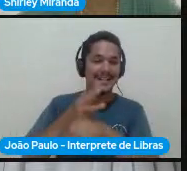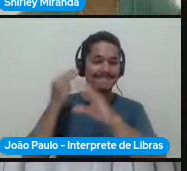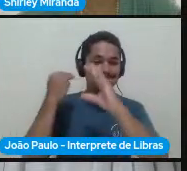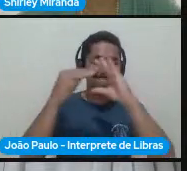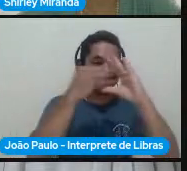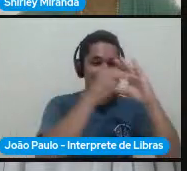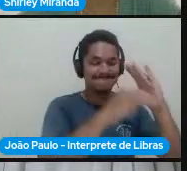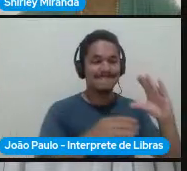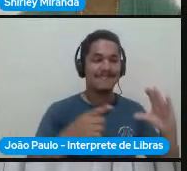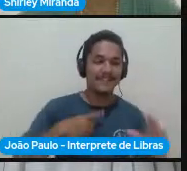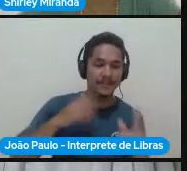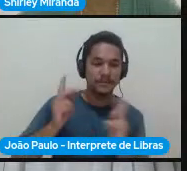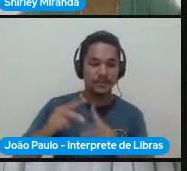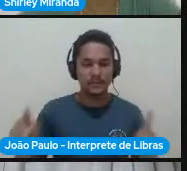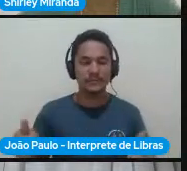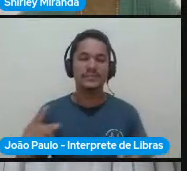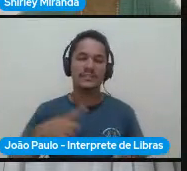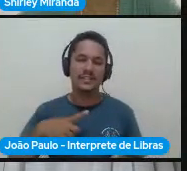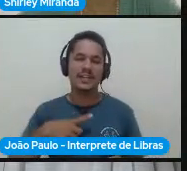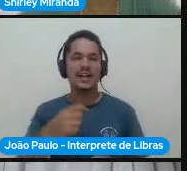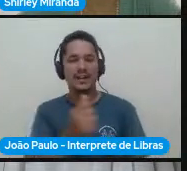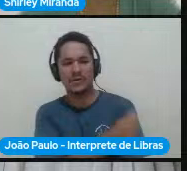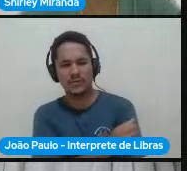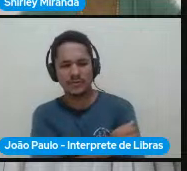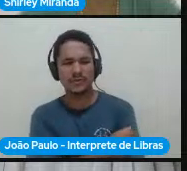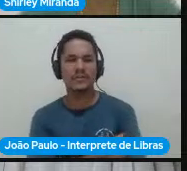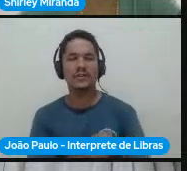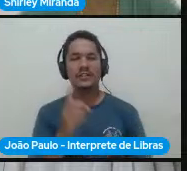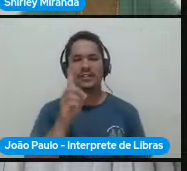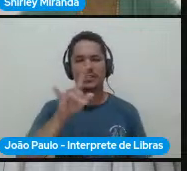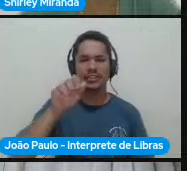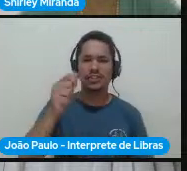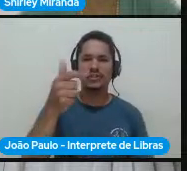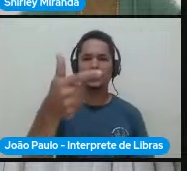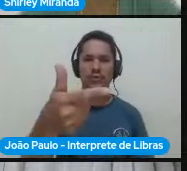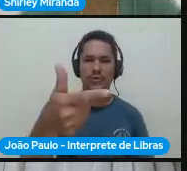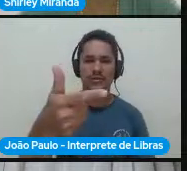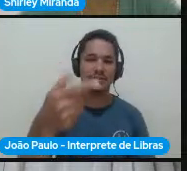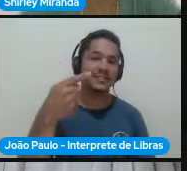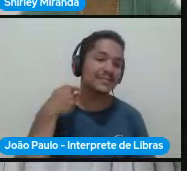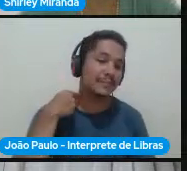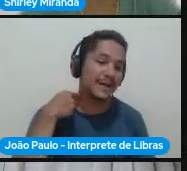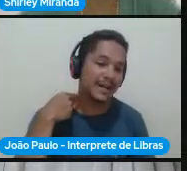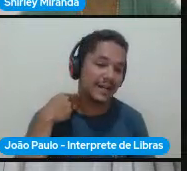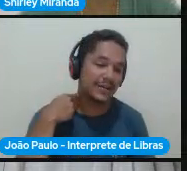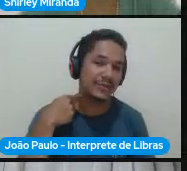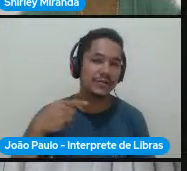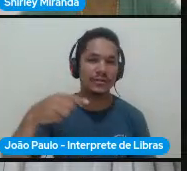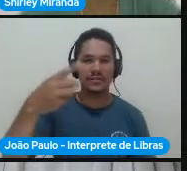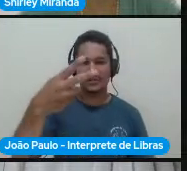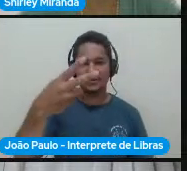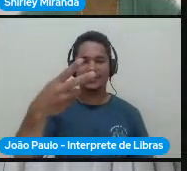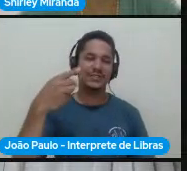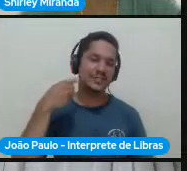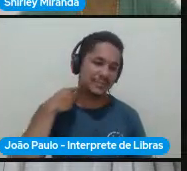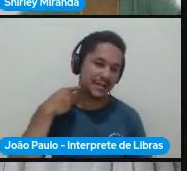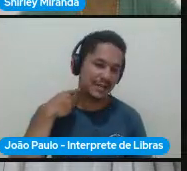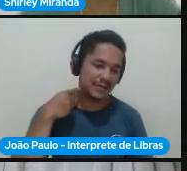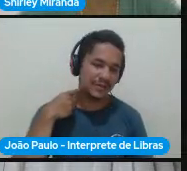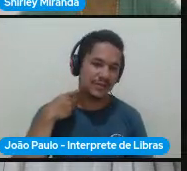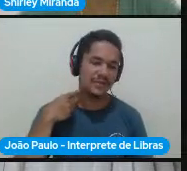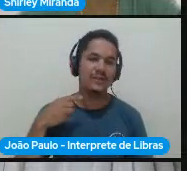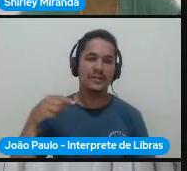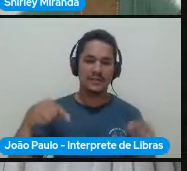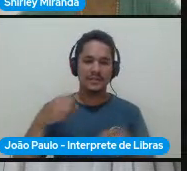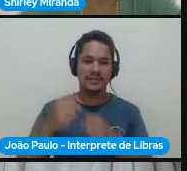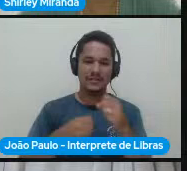Tem professores, amigos, tem alunos. E no dia 2 de maio, dia 2 de maio de